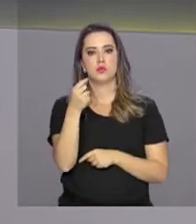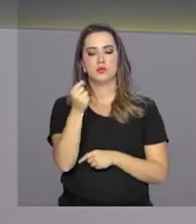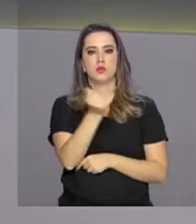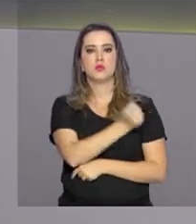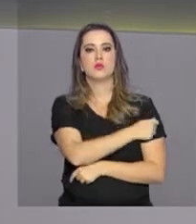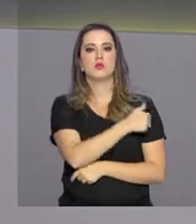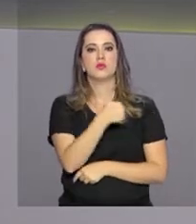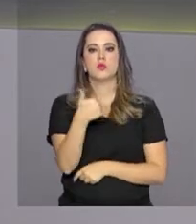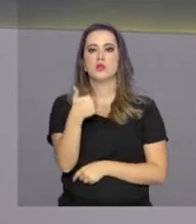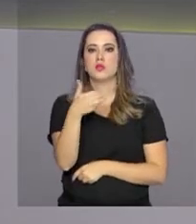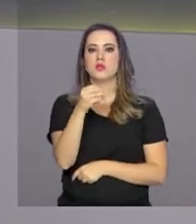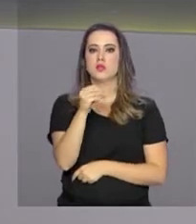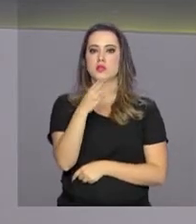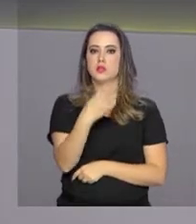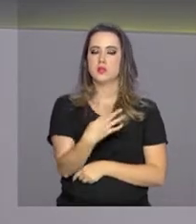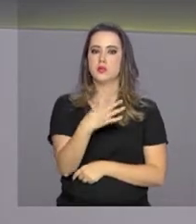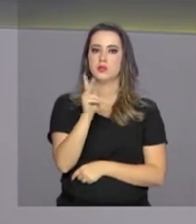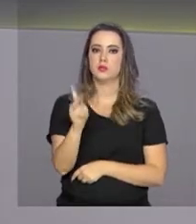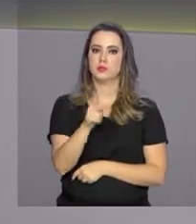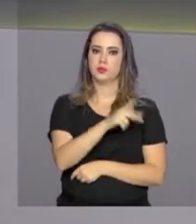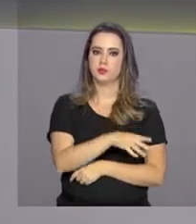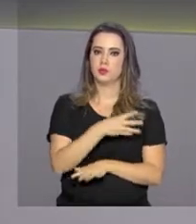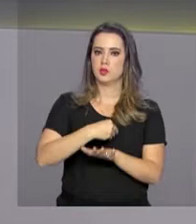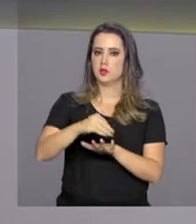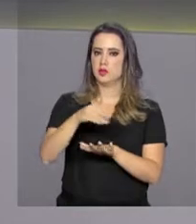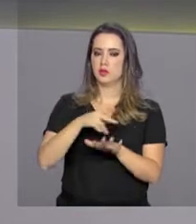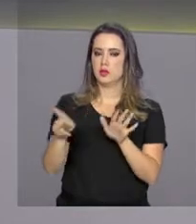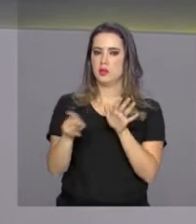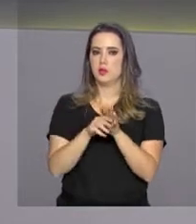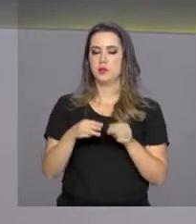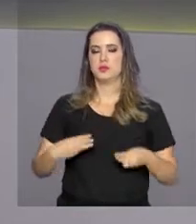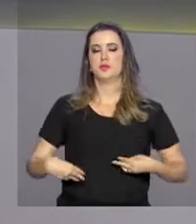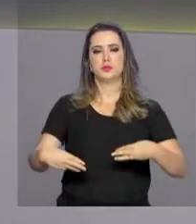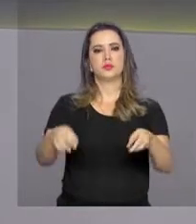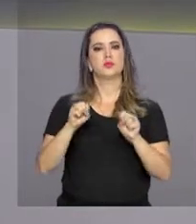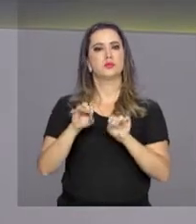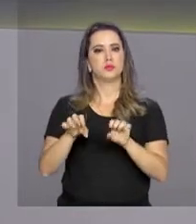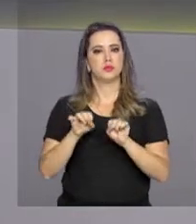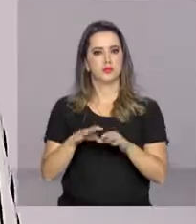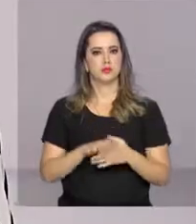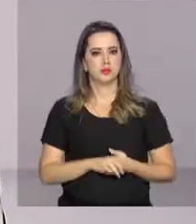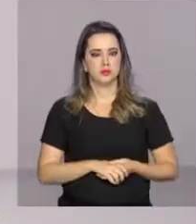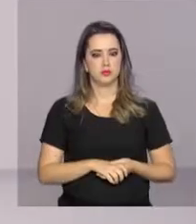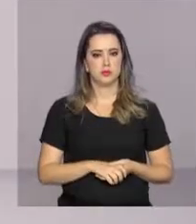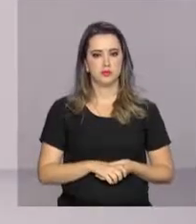alunos e 104 professores. As informações são do Ministério da Educação.